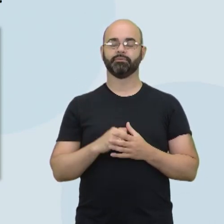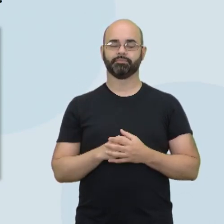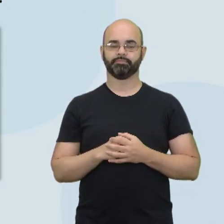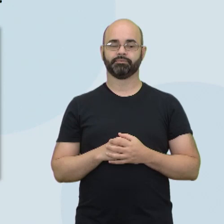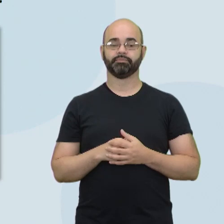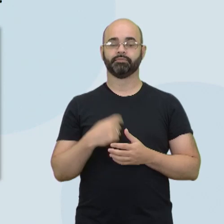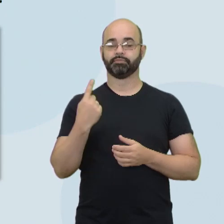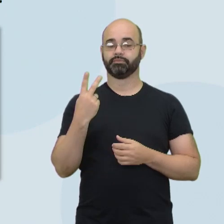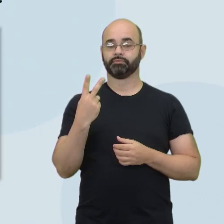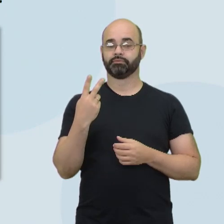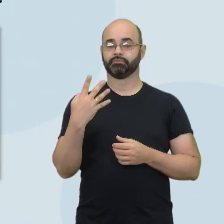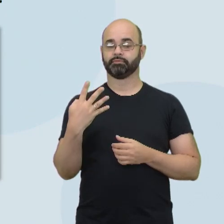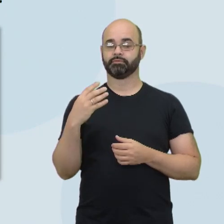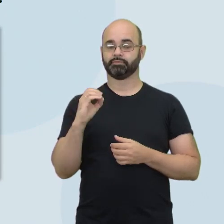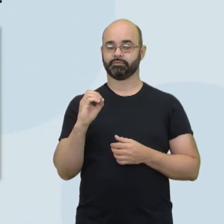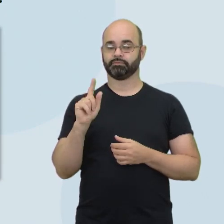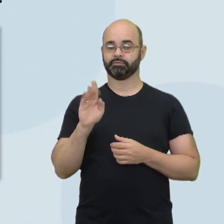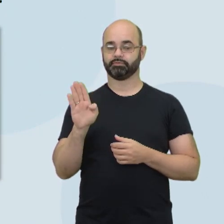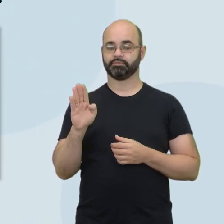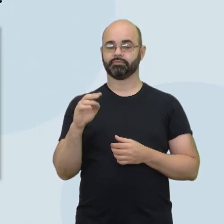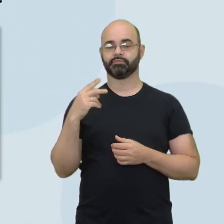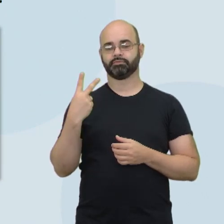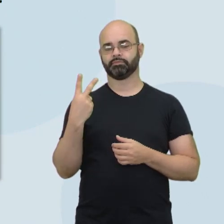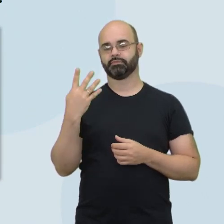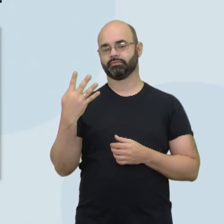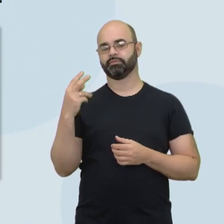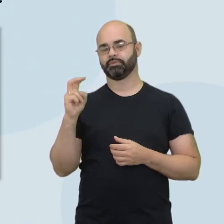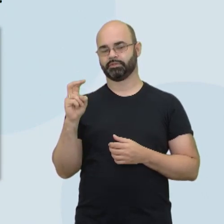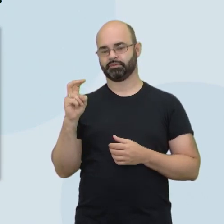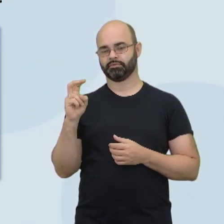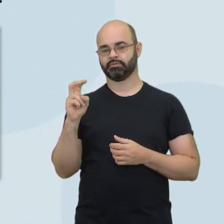122,75. 240 gigabytes, R$